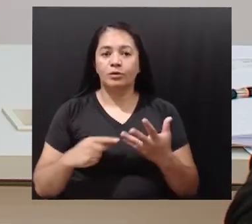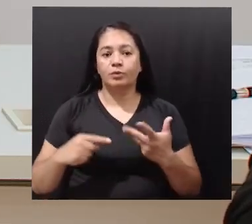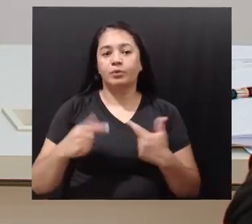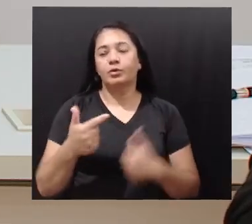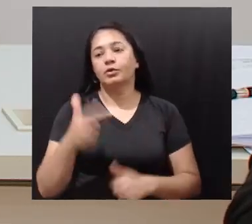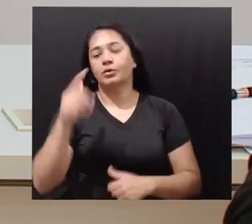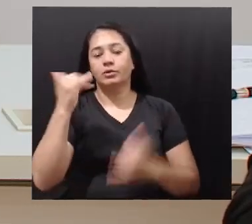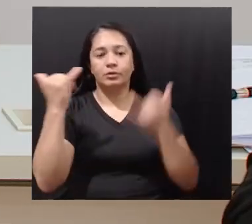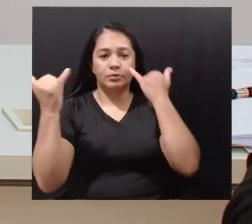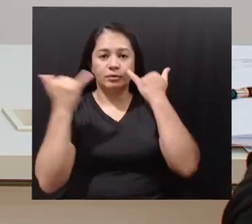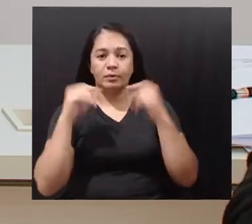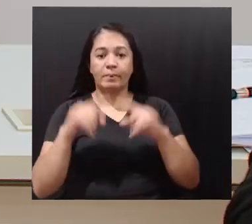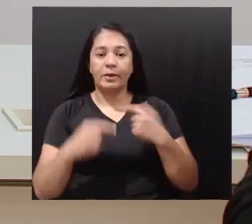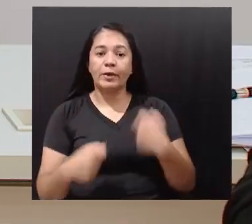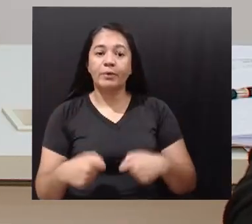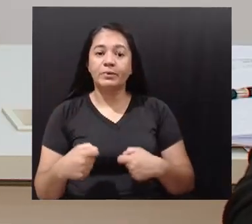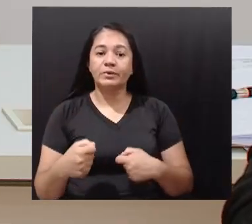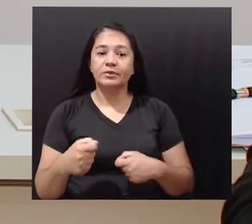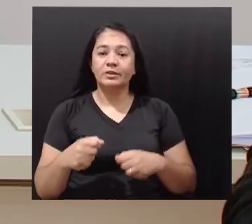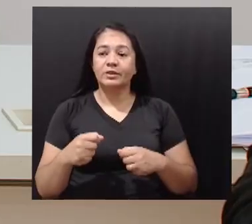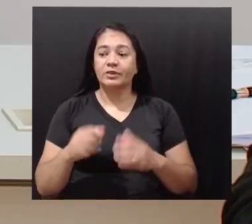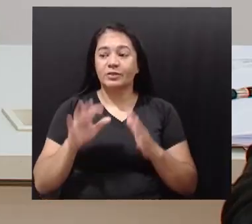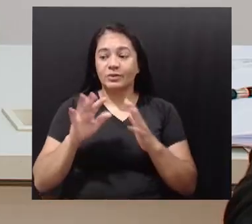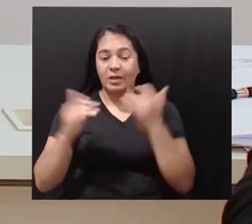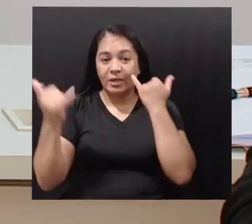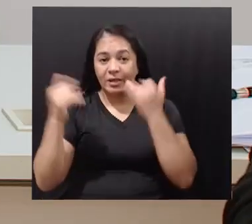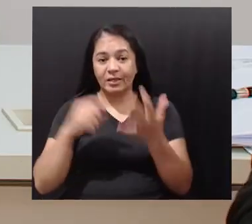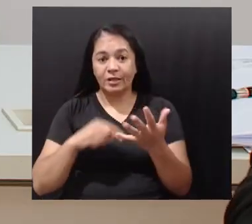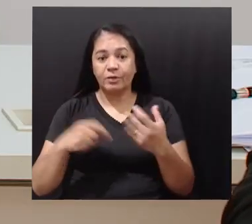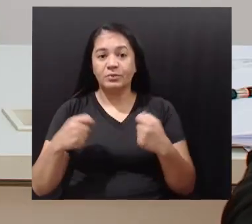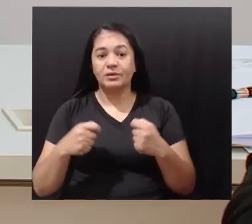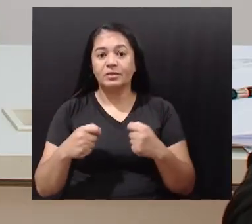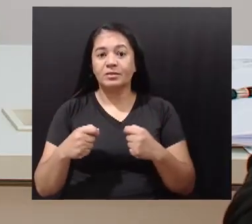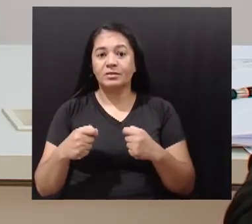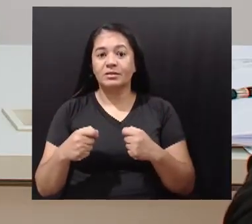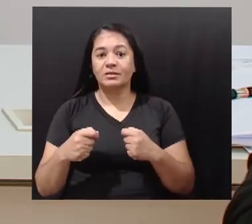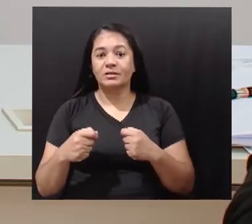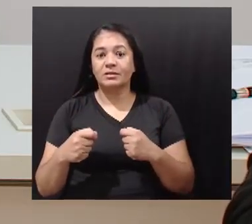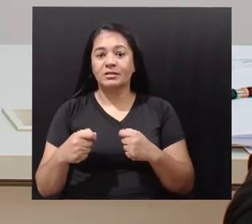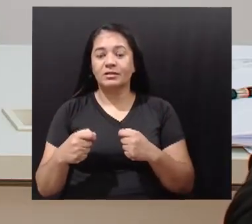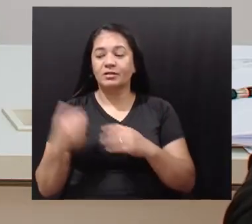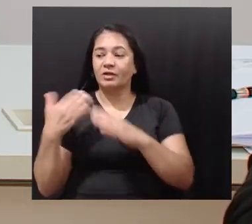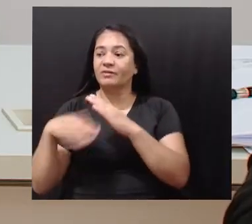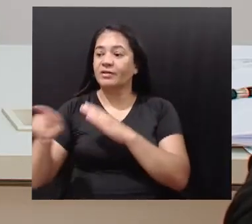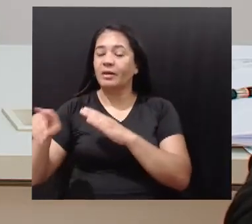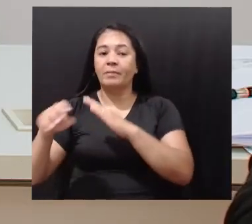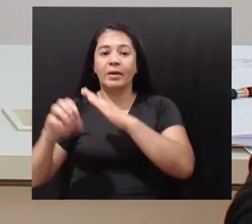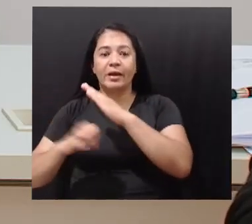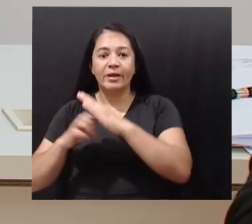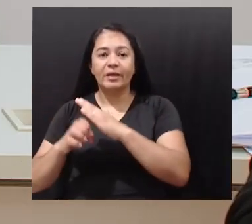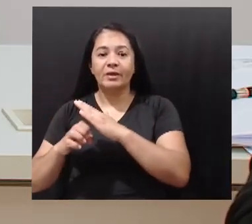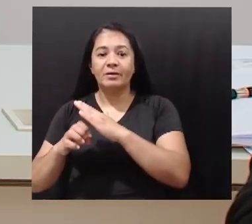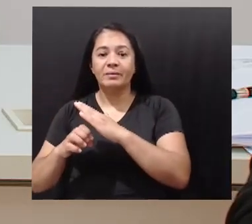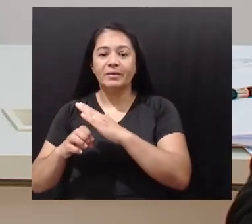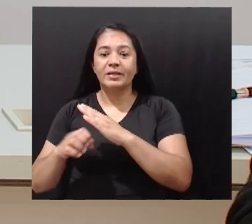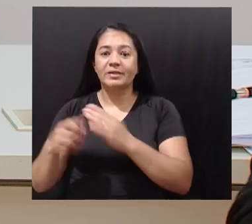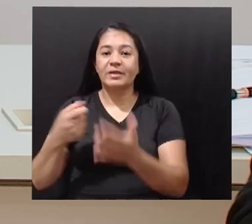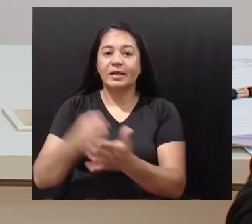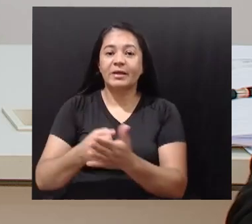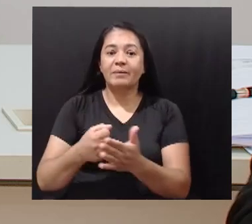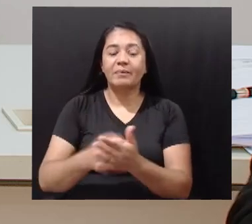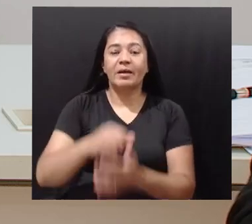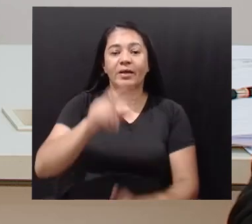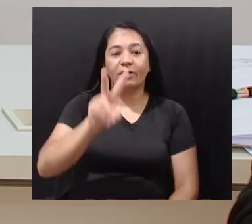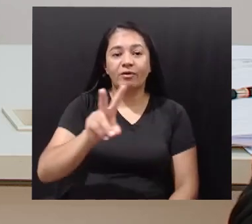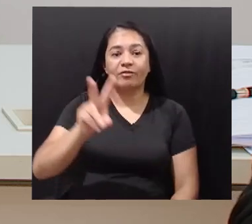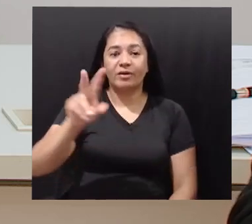preciso compartilhar esses dados para a empresa que faz o pagamento, por exemplo, do Vale Refeição. Só que eu preciso dar o endereço dessa